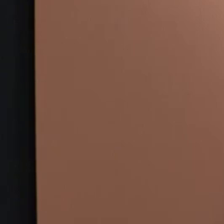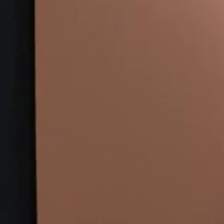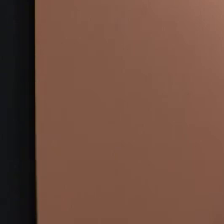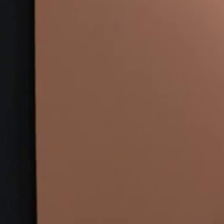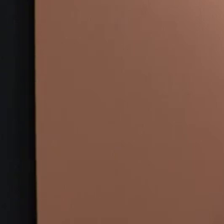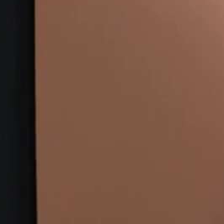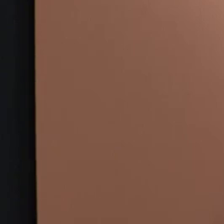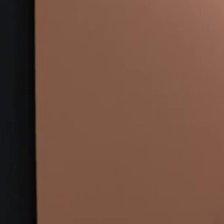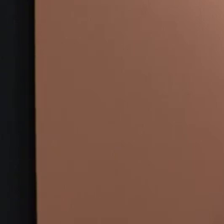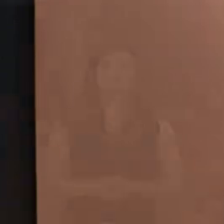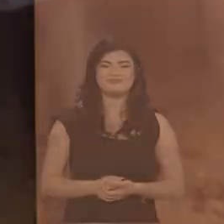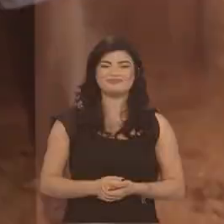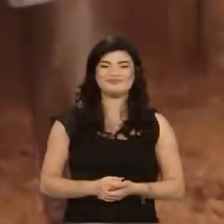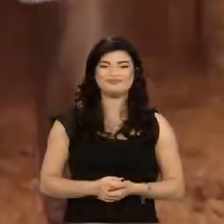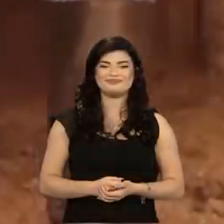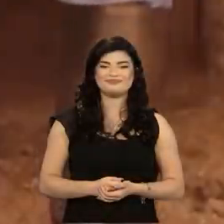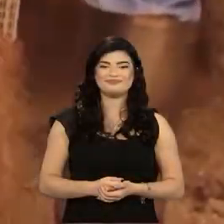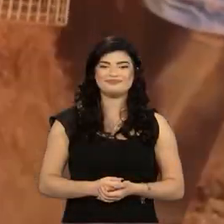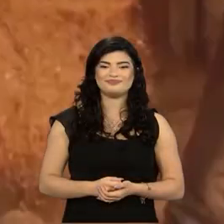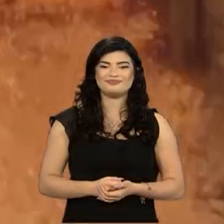são algumas das soluções.